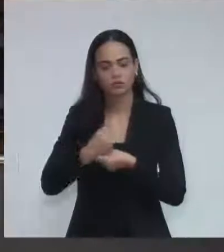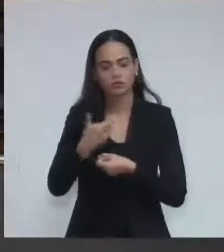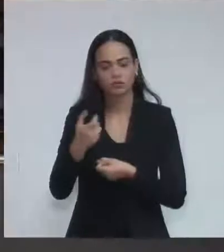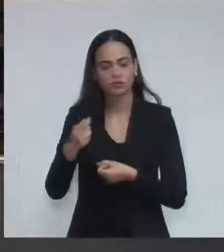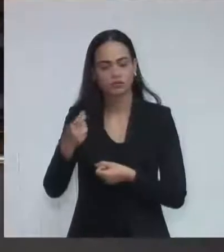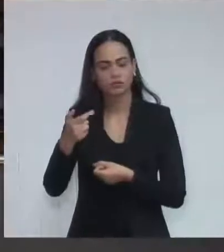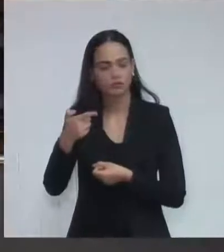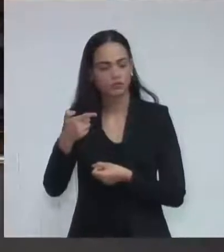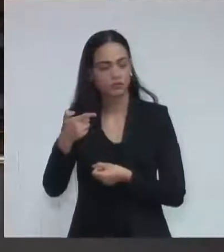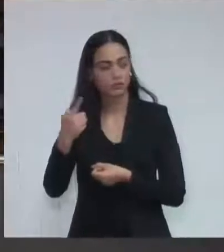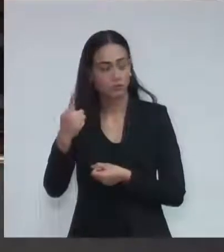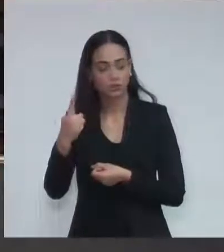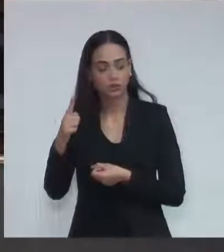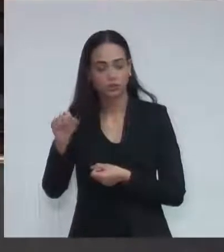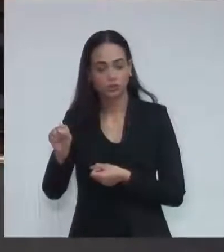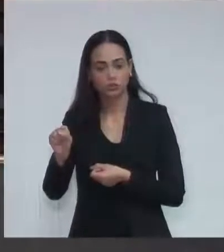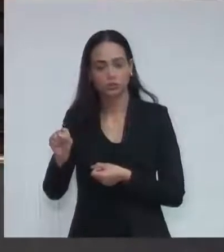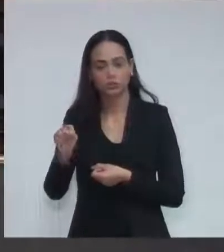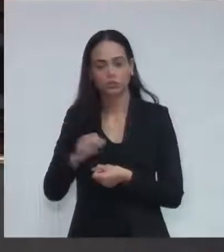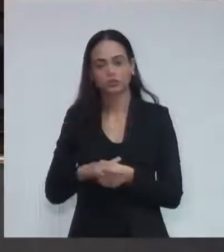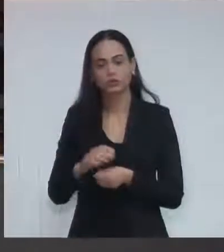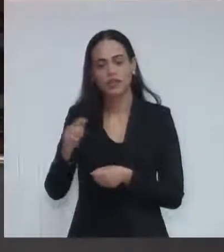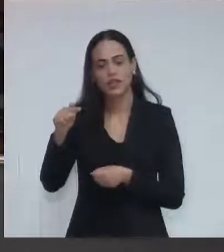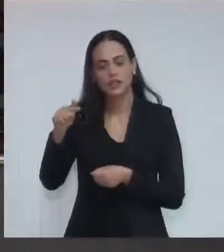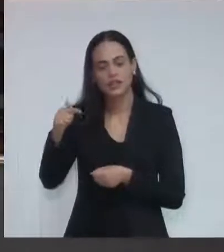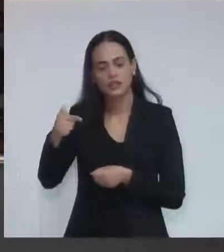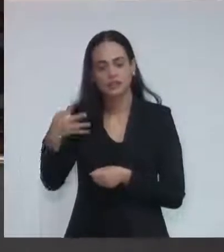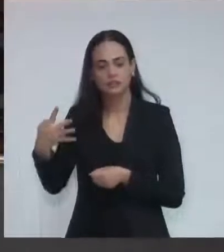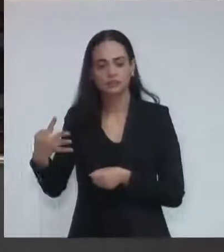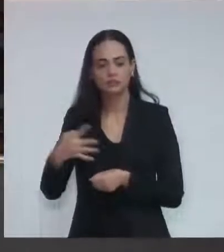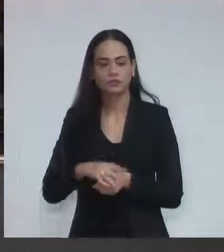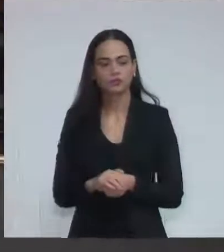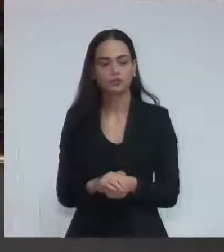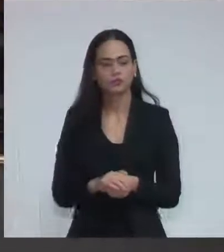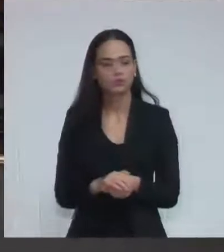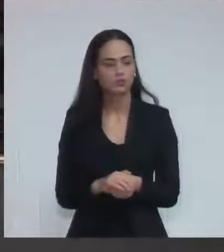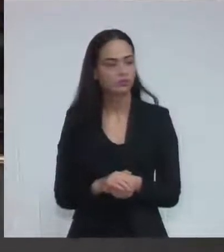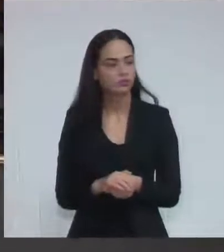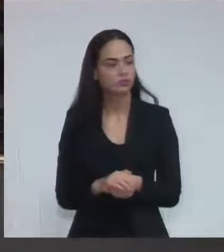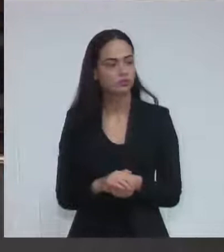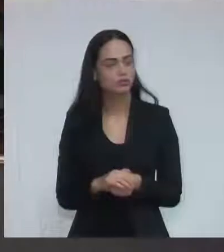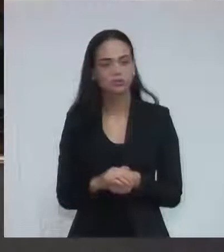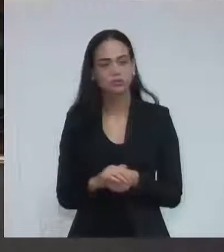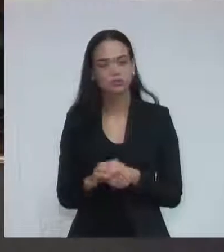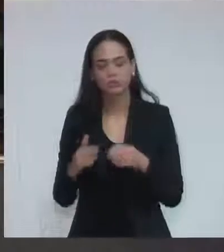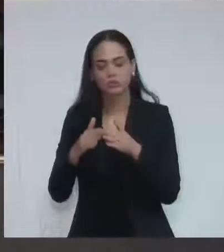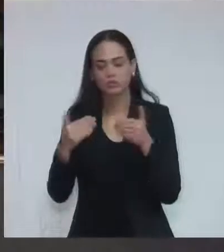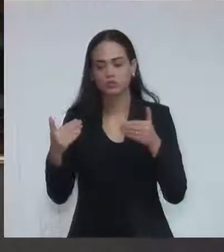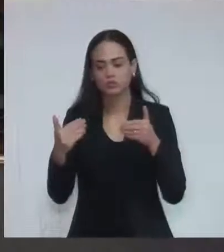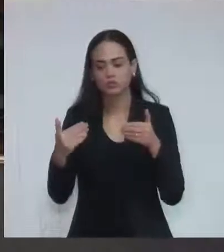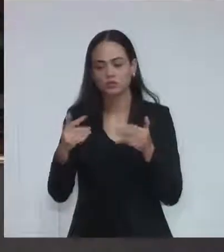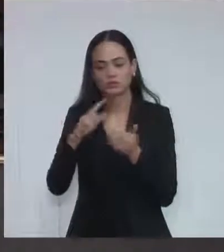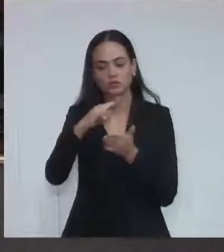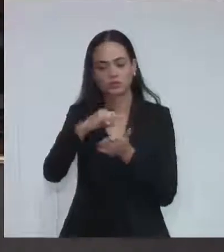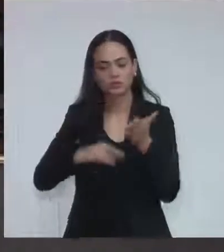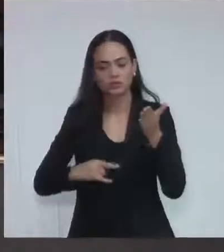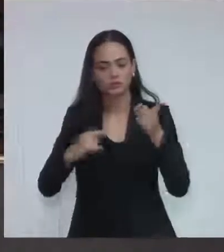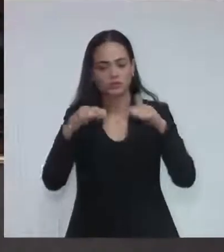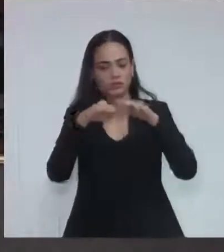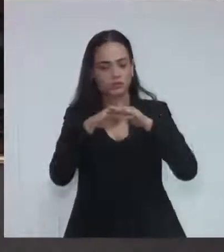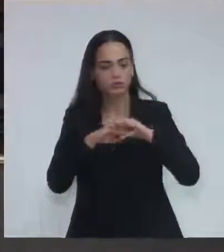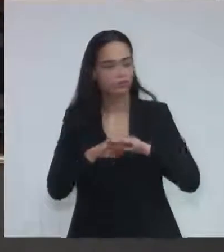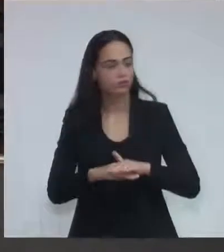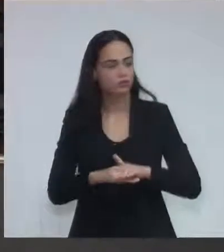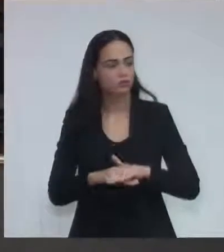14.0471.00047/2018-74. Assunto: improbidade administrativa, violação de princípios. Promoção de arquivamento. Trata-se de inquérito civil instaurado para